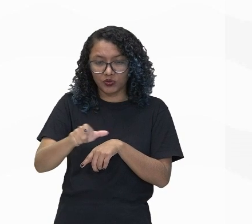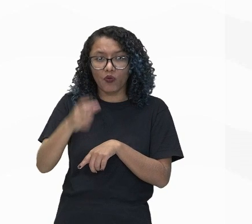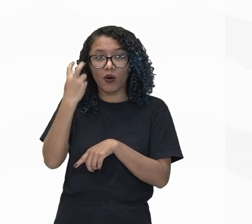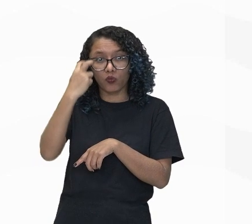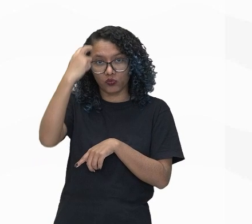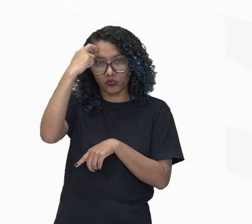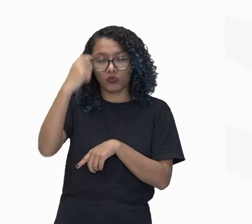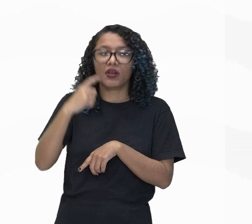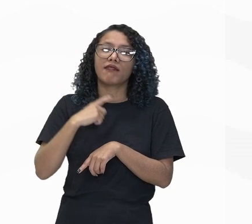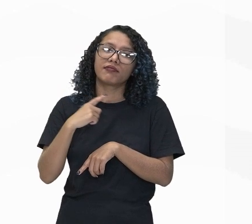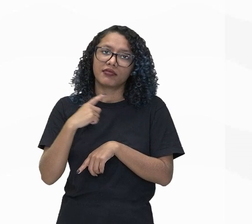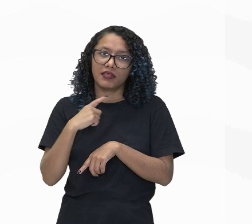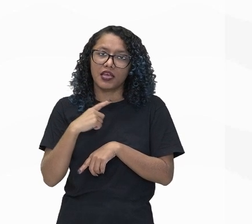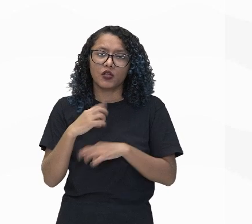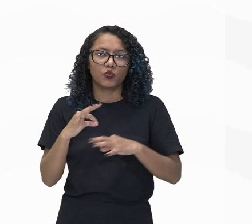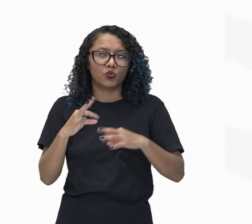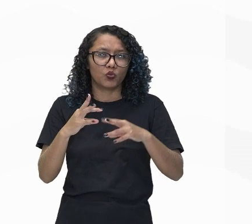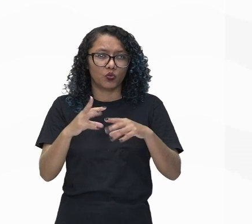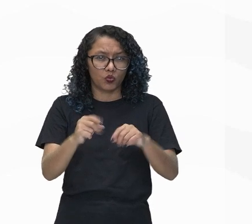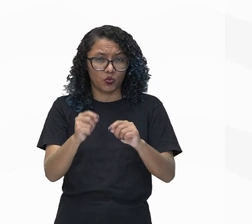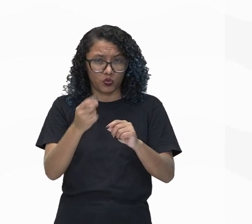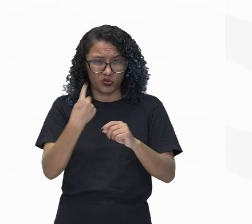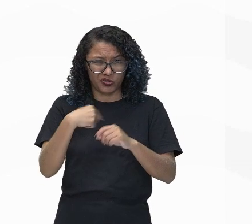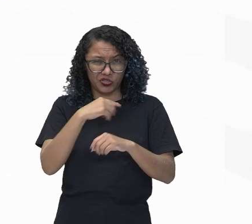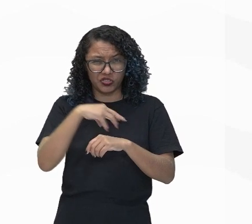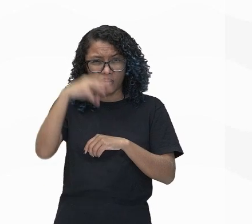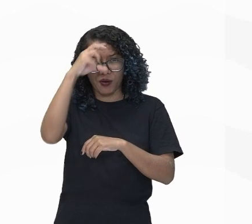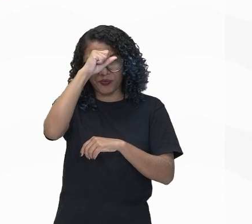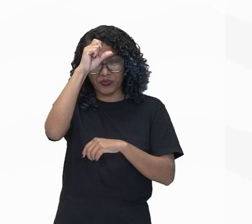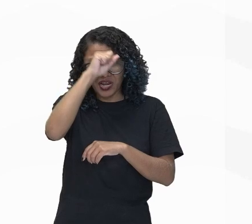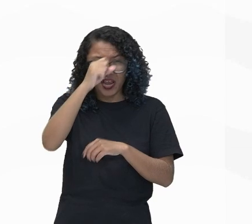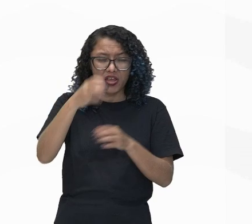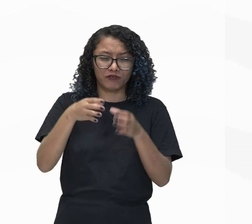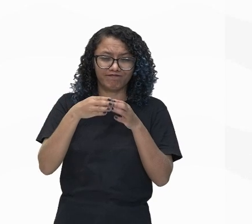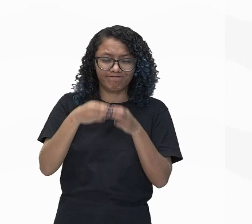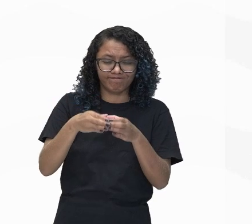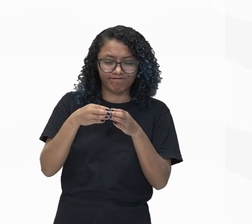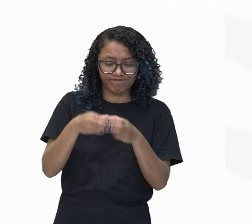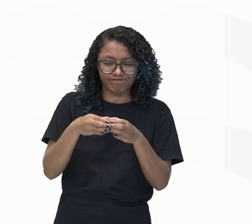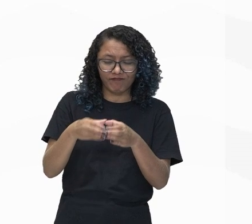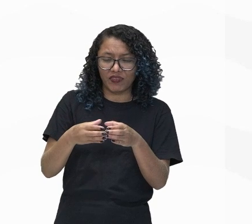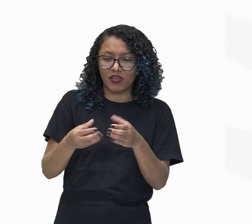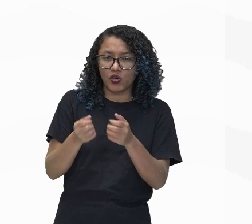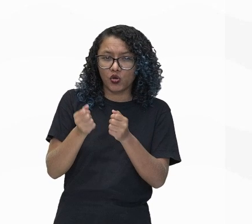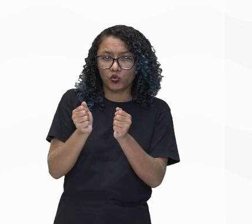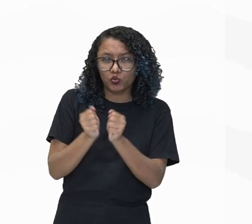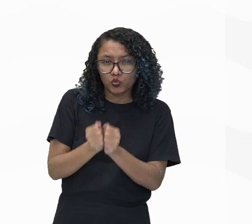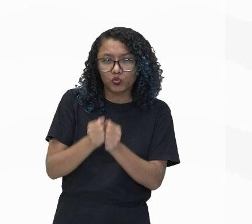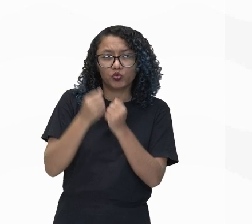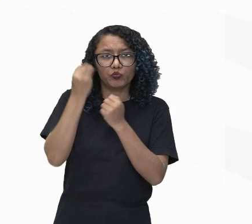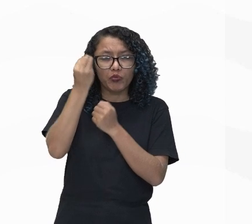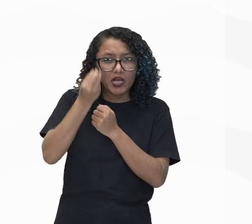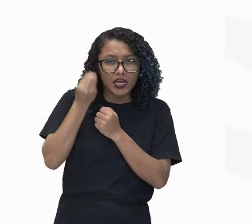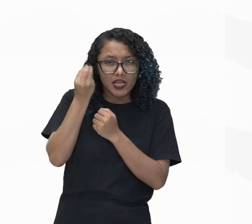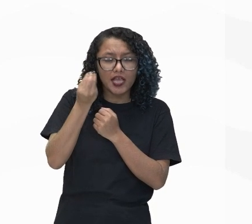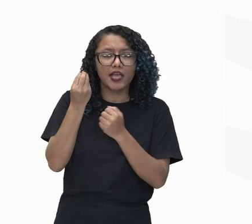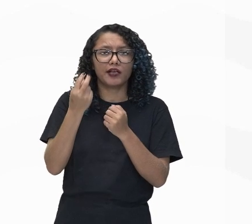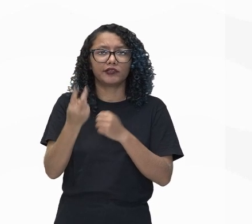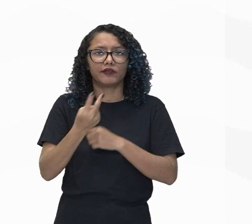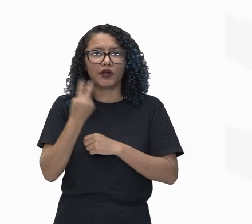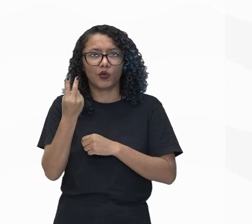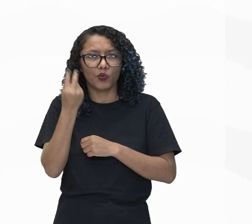aquilo que nós aprendemos na nossa convivência, na nossa comunidade, na nossa sociedade, os valores,